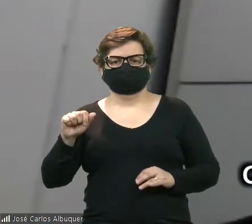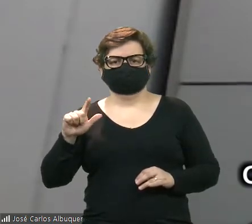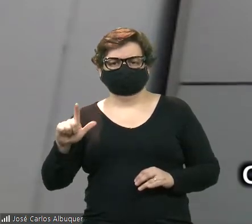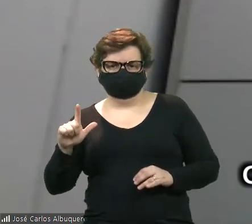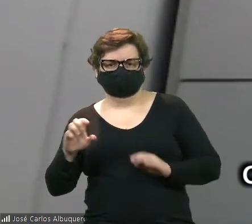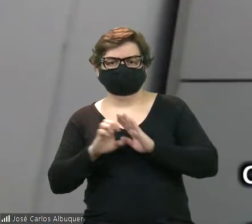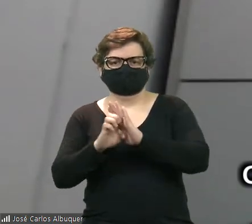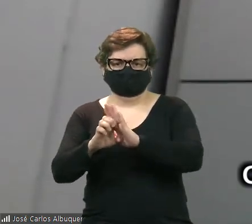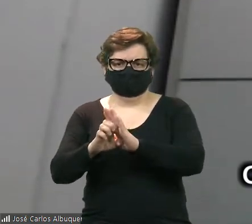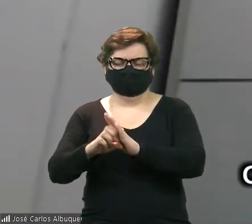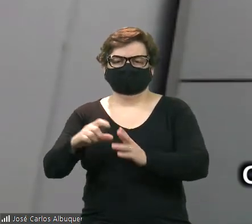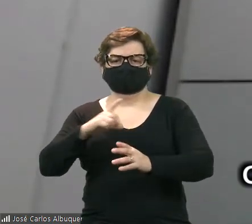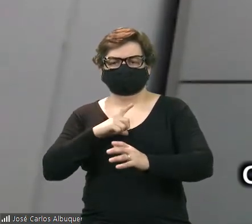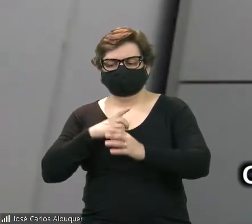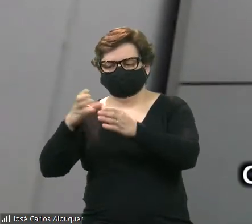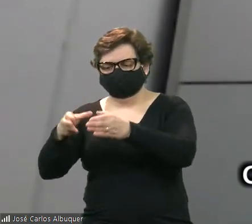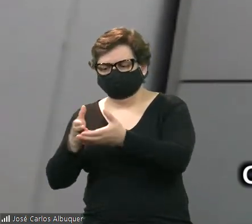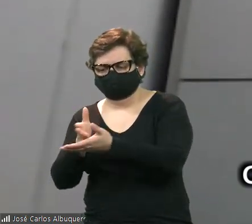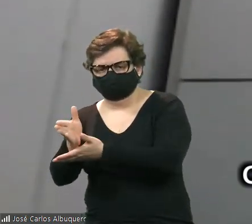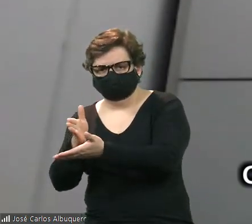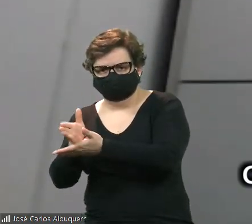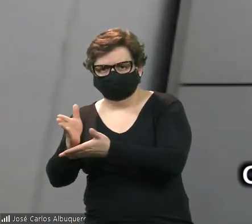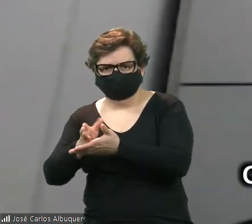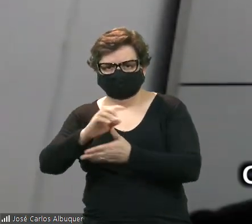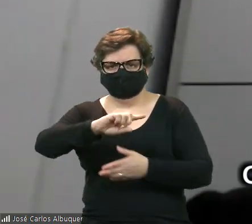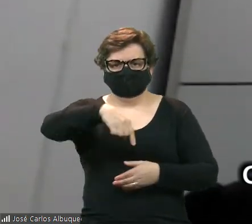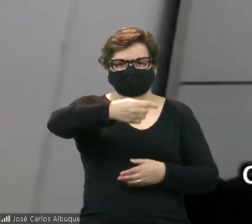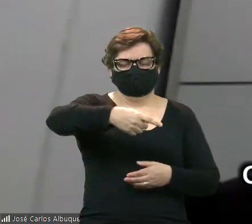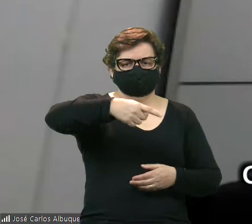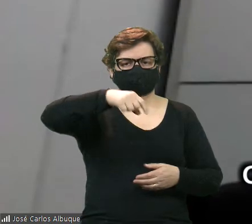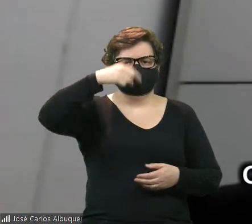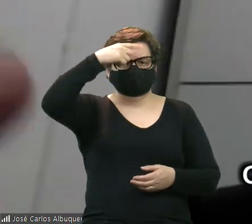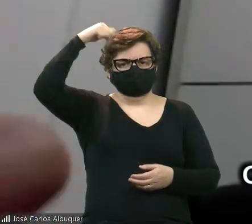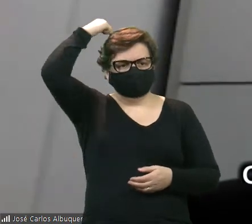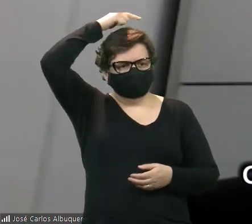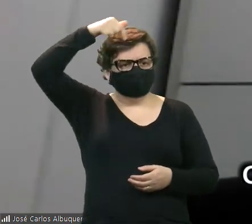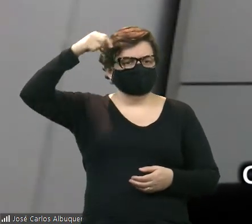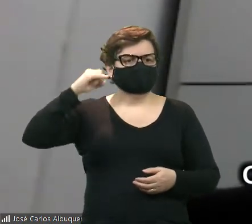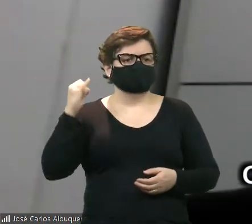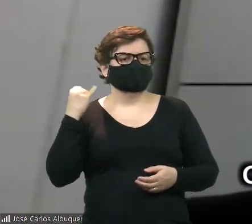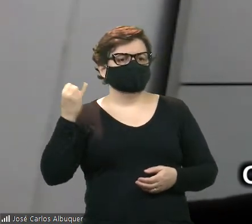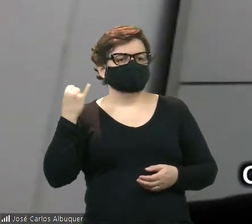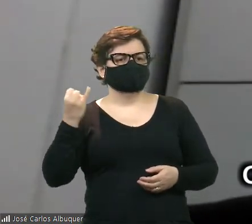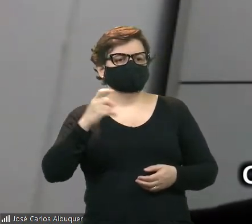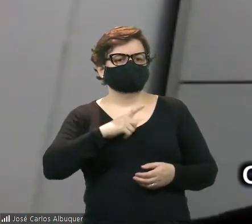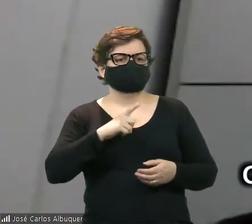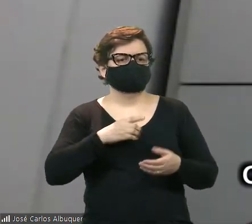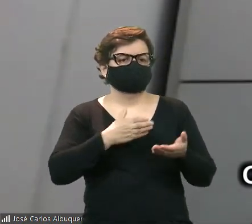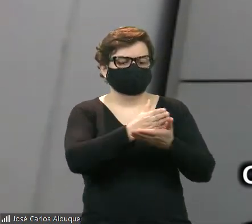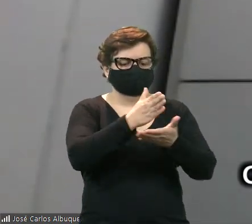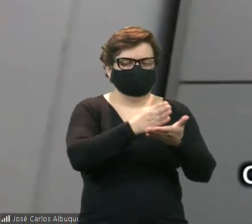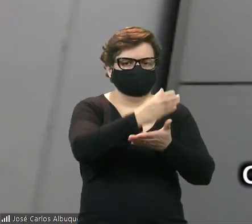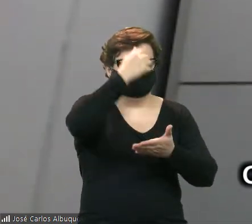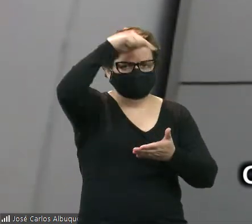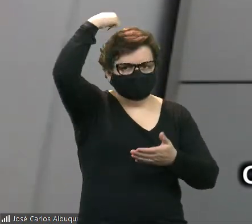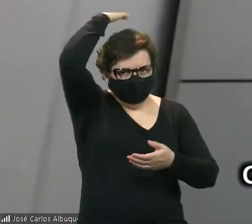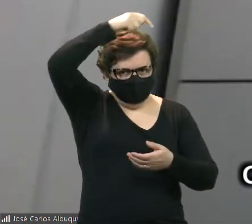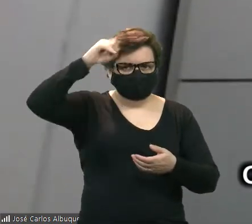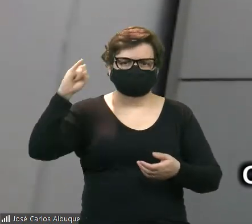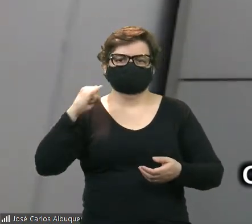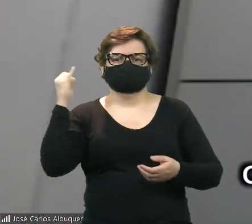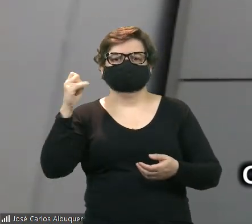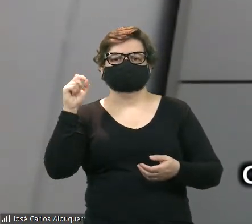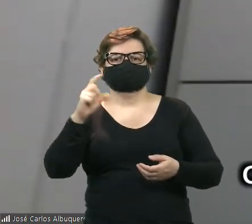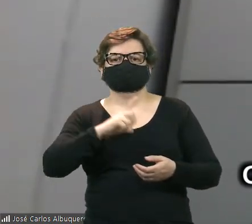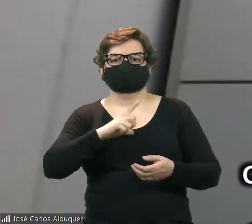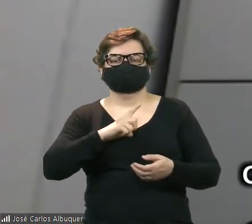o Palmital. Ah, eu vou lá na Santa Antonieta, então, lá eu vou ter lá uma via de acesso para Santa Antonieta, que tem ali